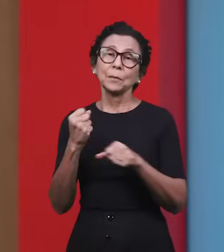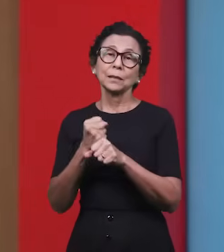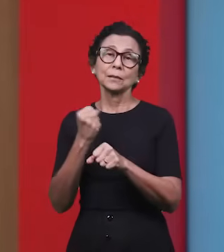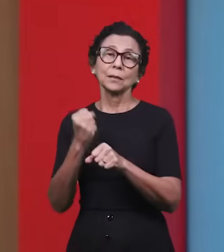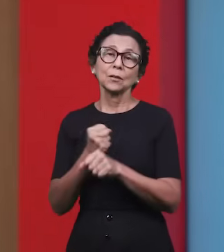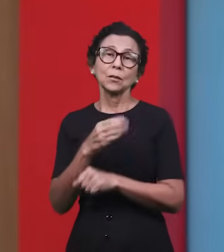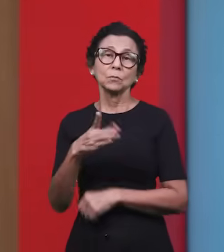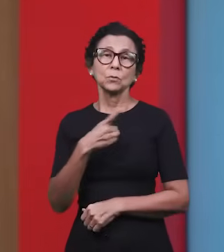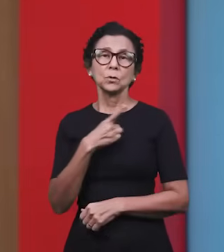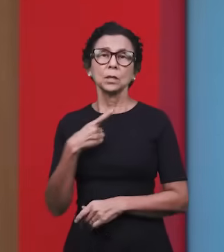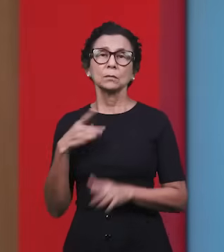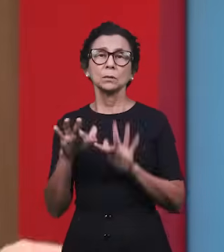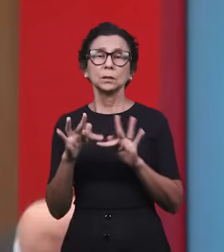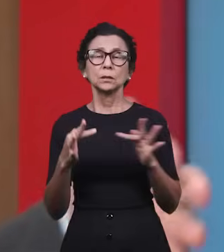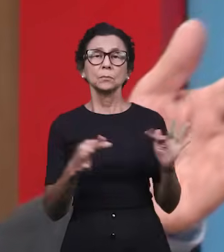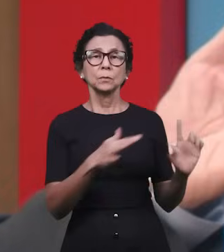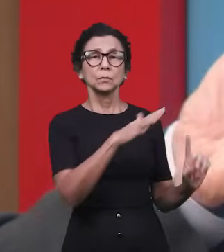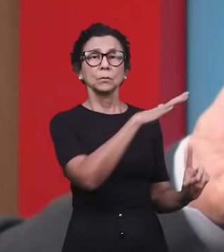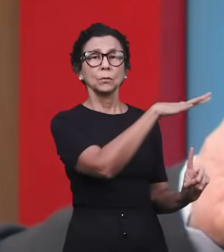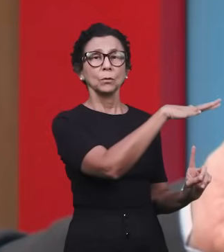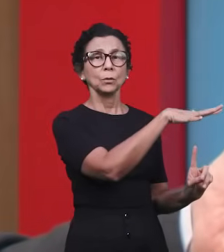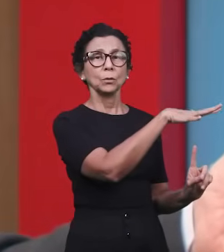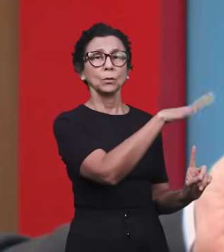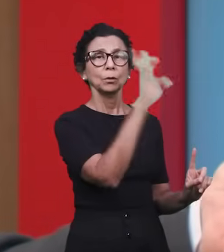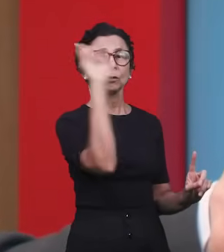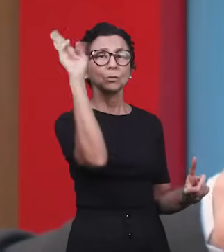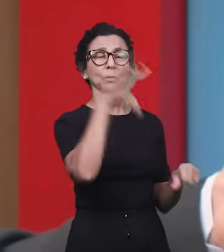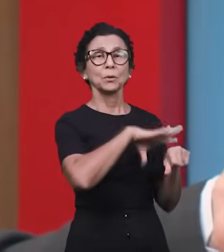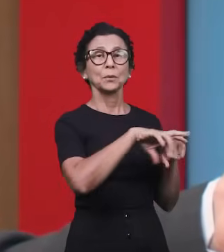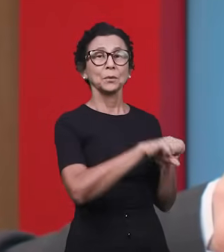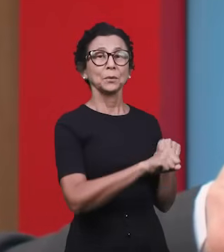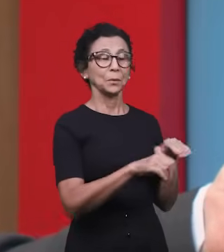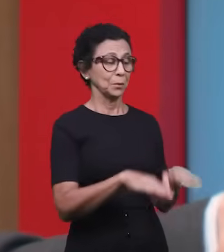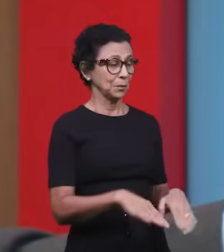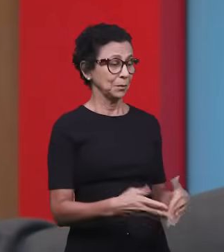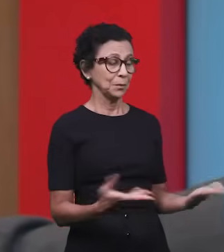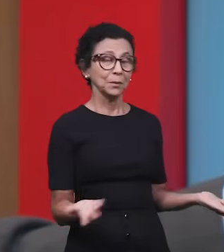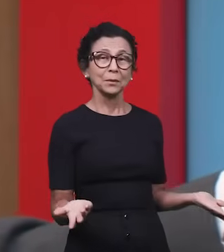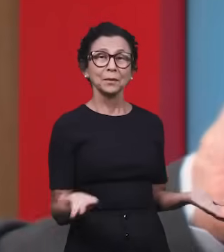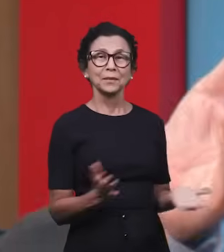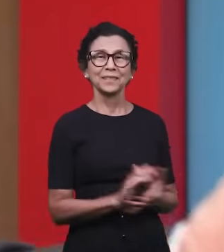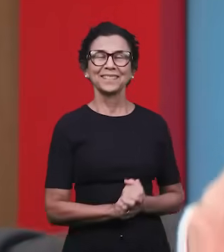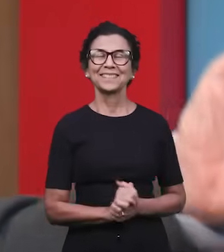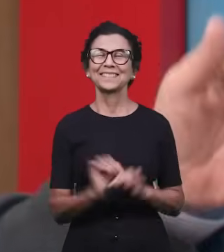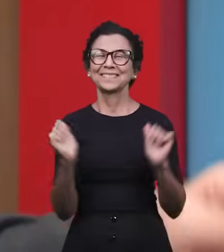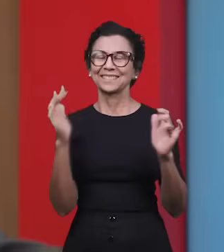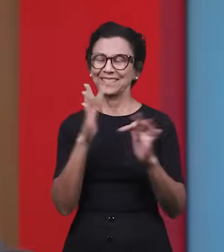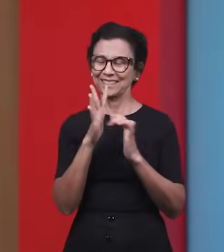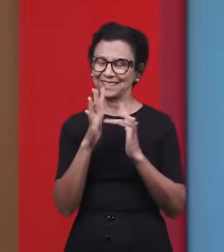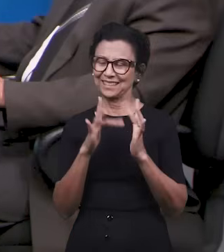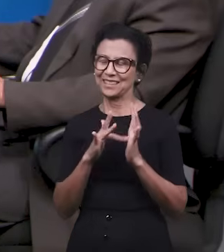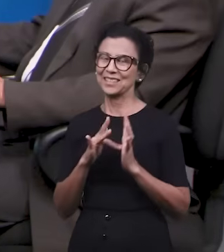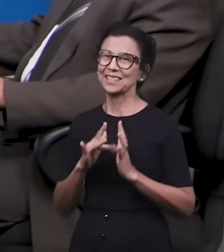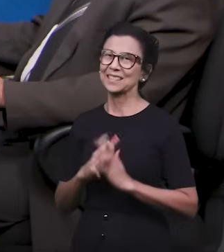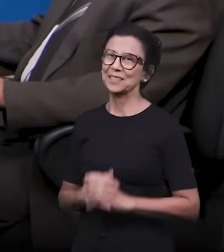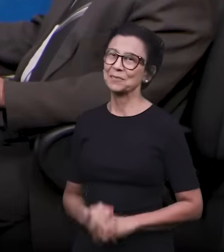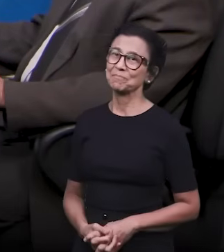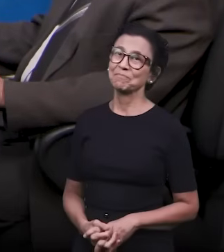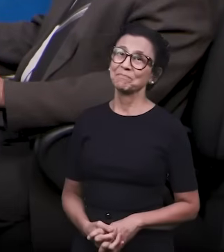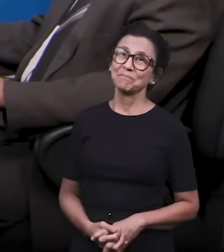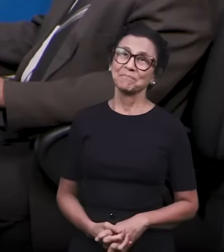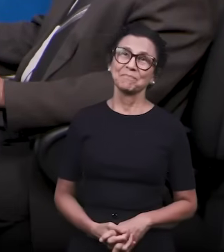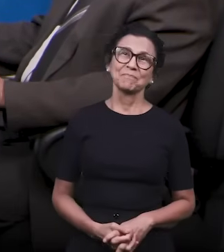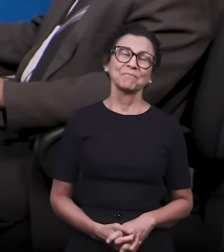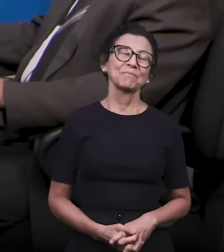sua simplicidade, foi lá, orou, e o Senhor curou. E a criança ficou curada, para a honra e glória do nome do Senhor.